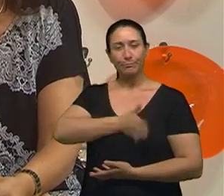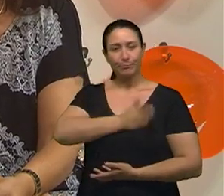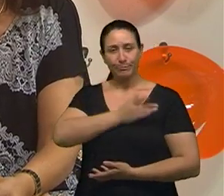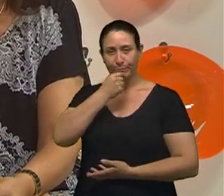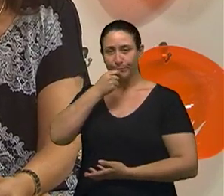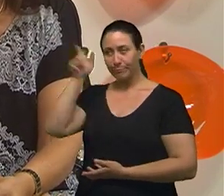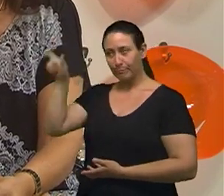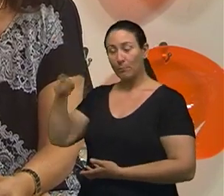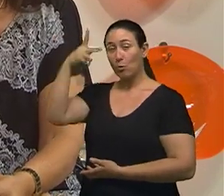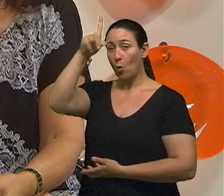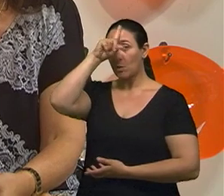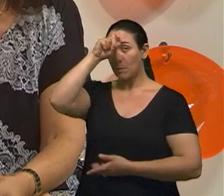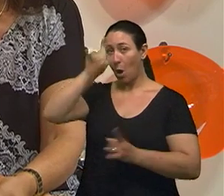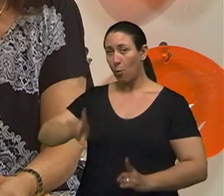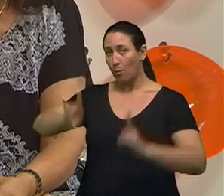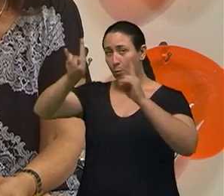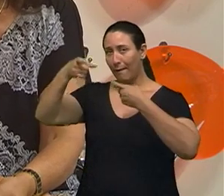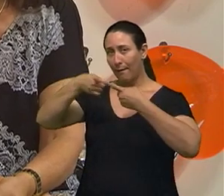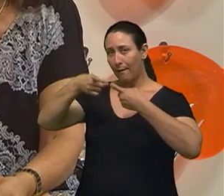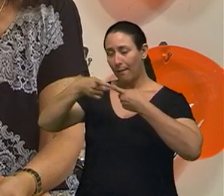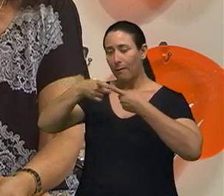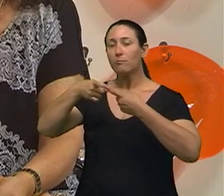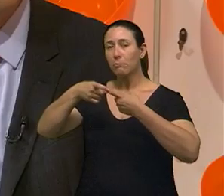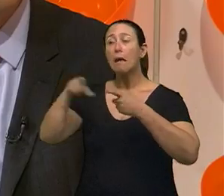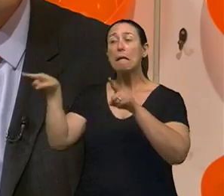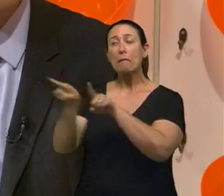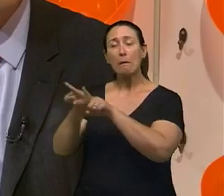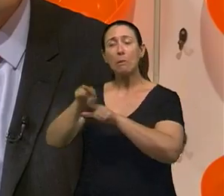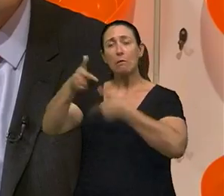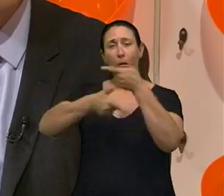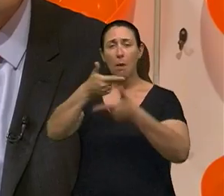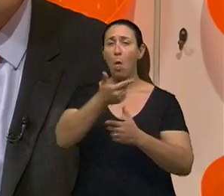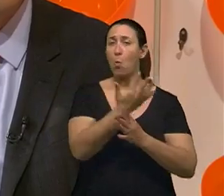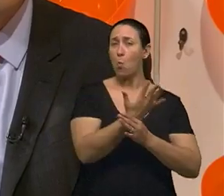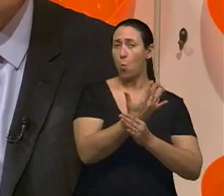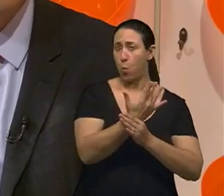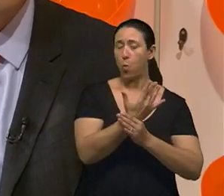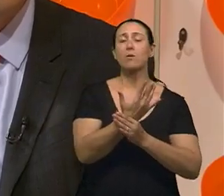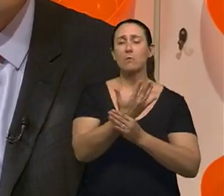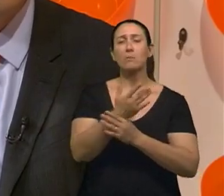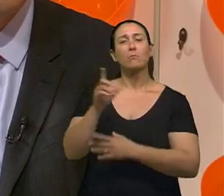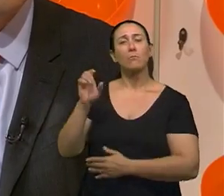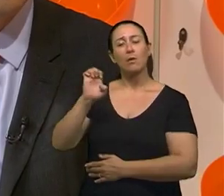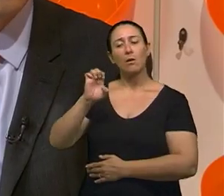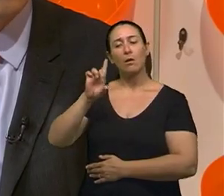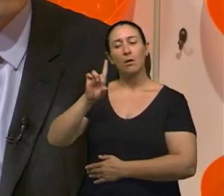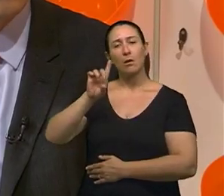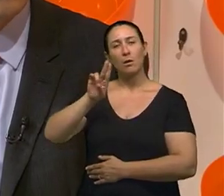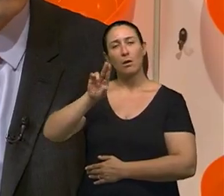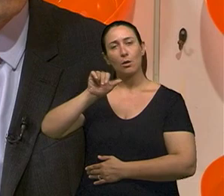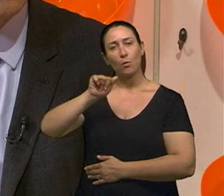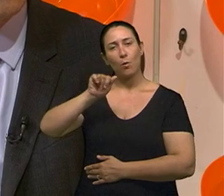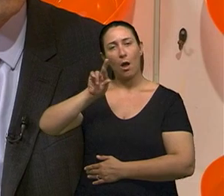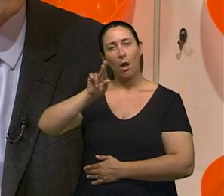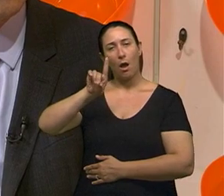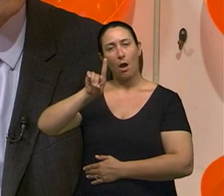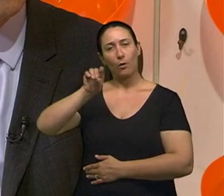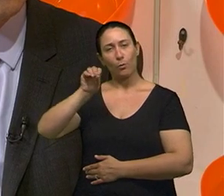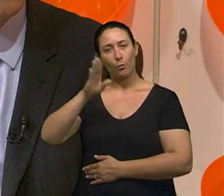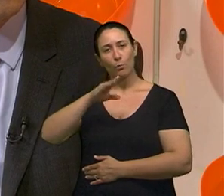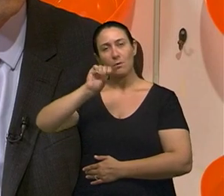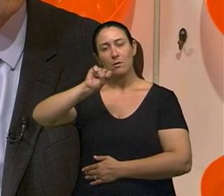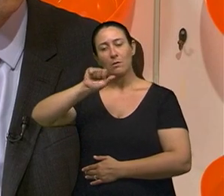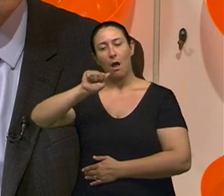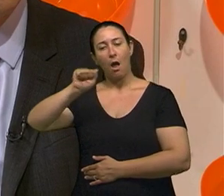de Clínicas de Porto Alegre e professor adjunto da Faculdade de Medicina da UFRGS Eduardo Keller Saad também o doutor